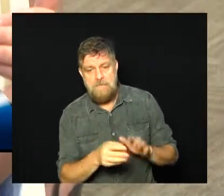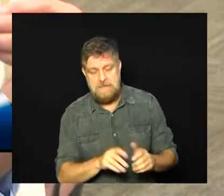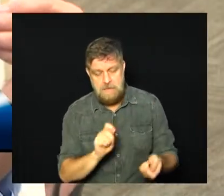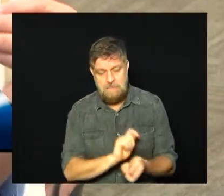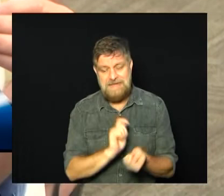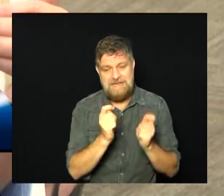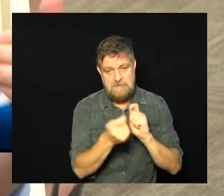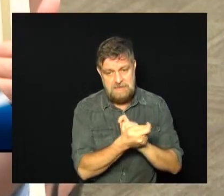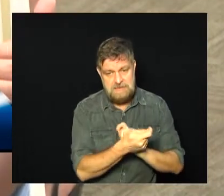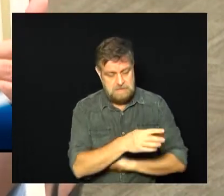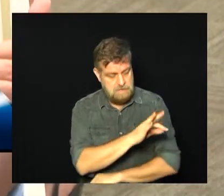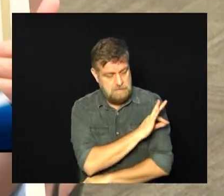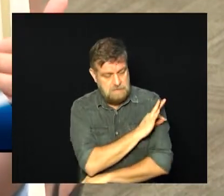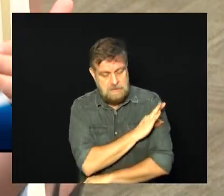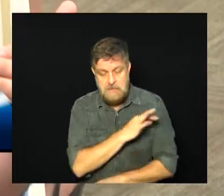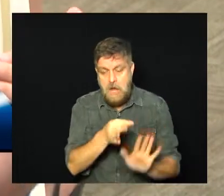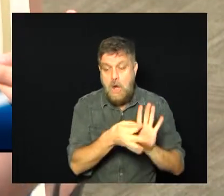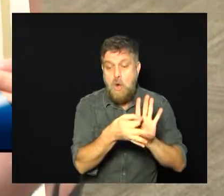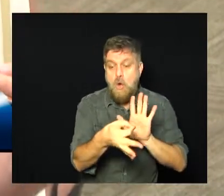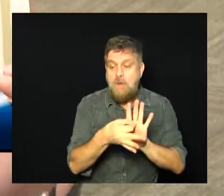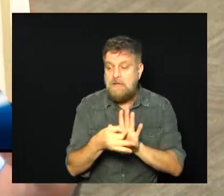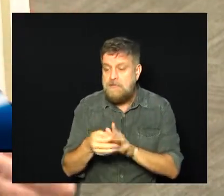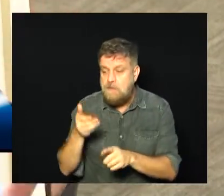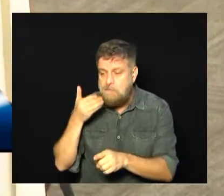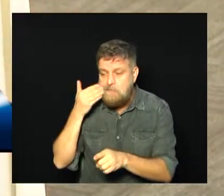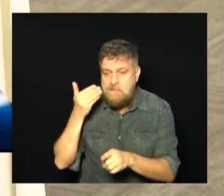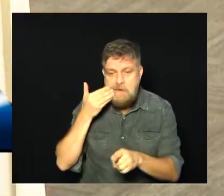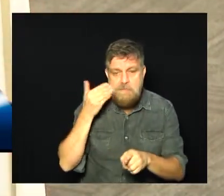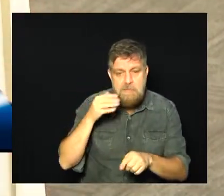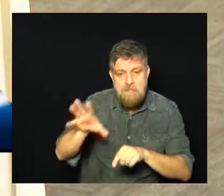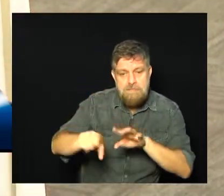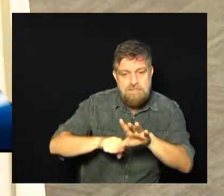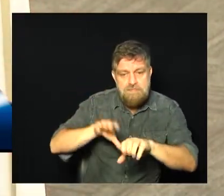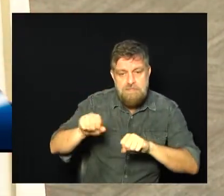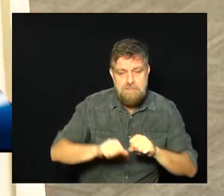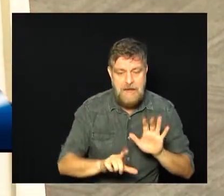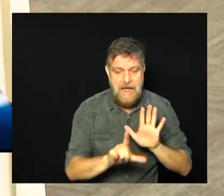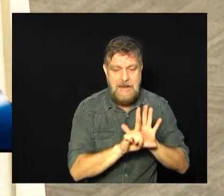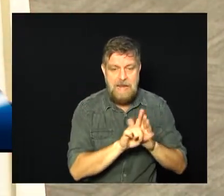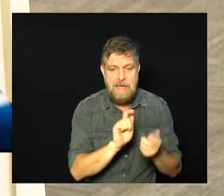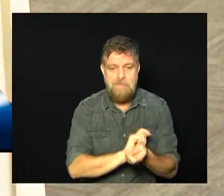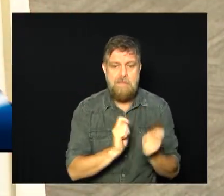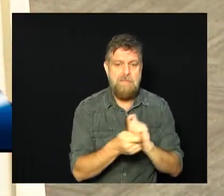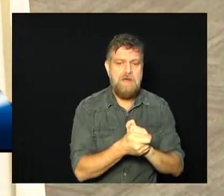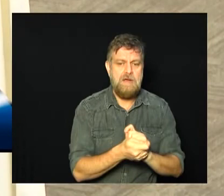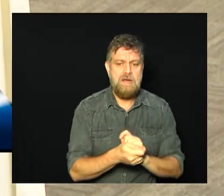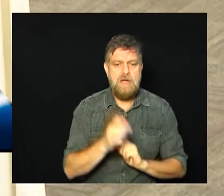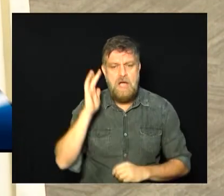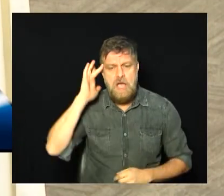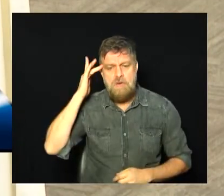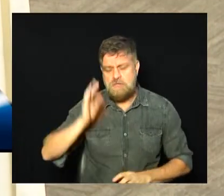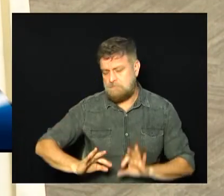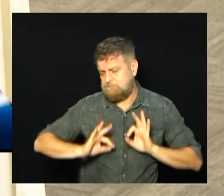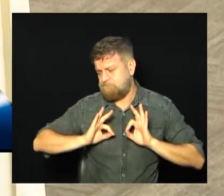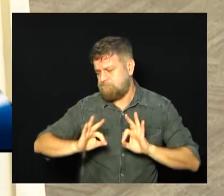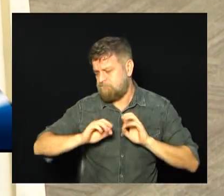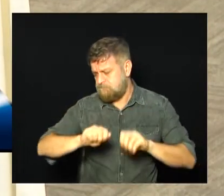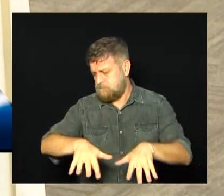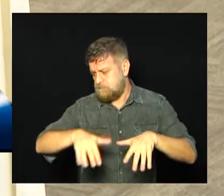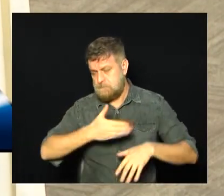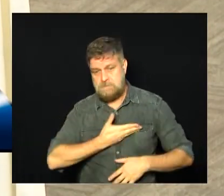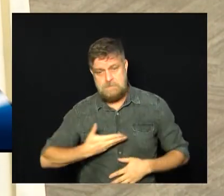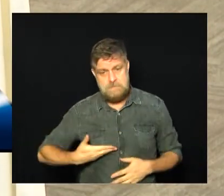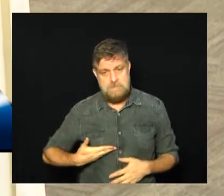alterações e colher propostas de aprimoramento dessa legislação. Eu achei muito positiva a audiência e foi